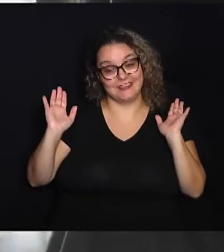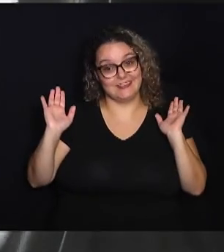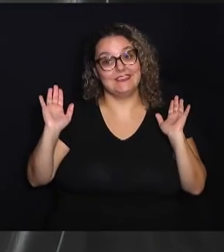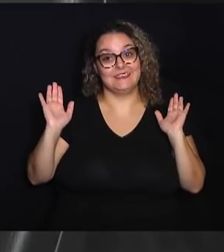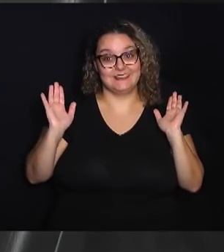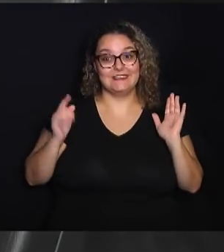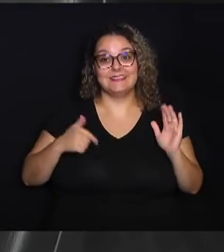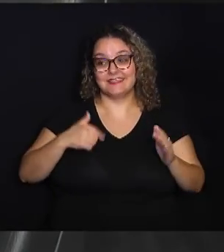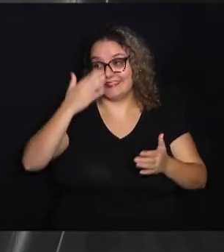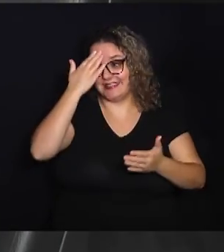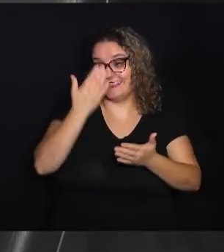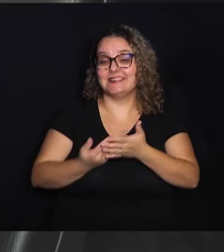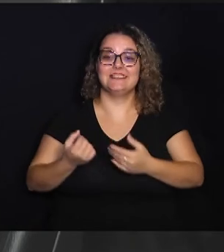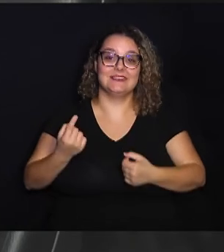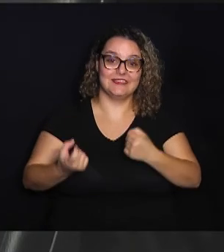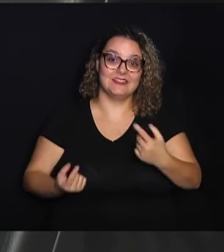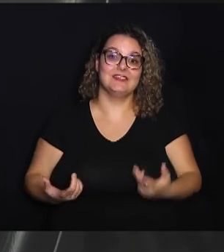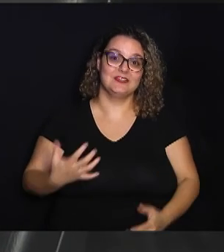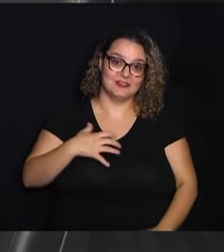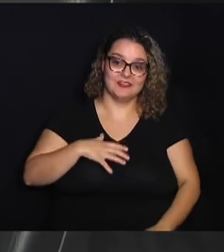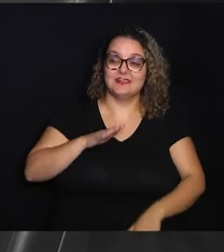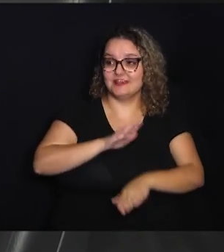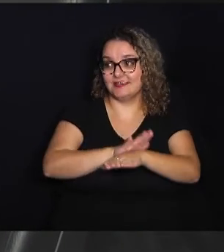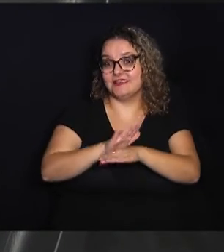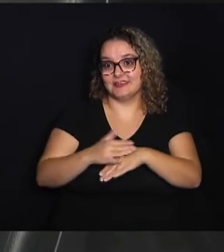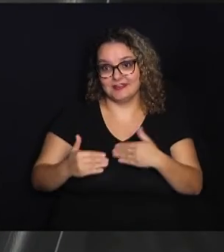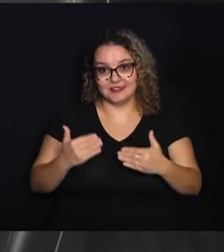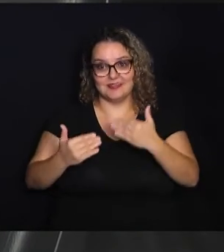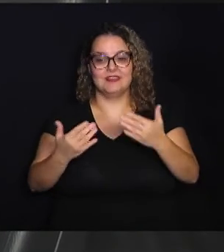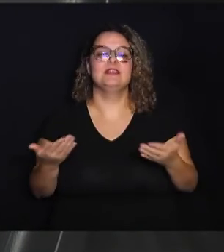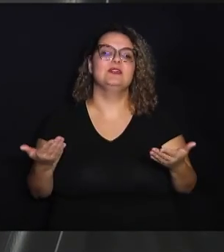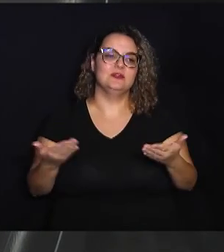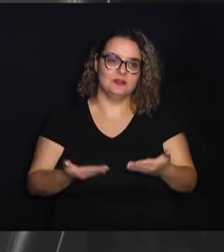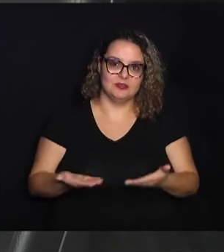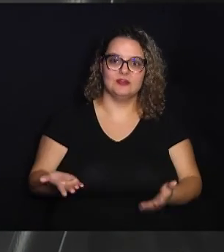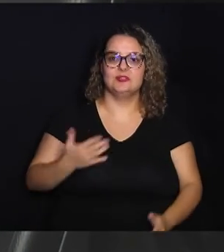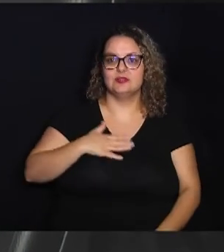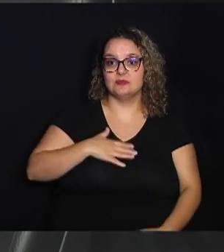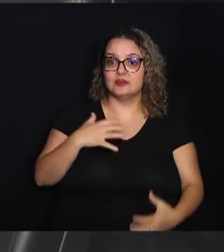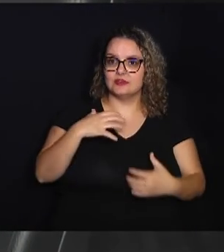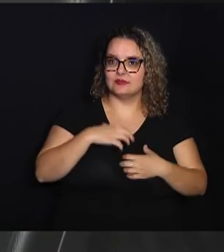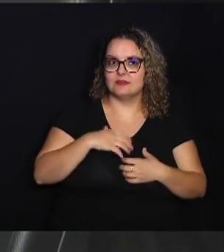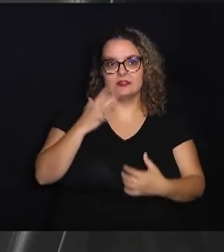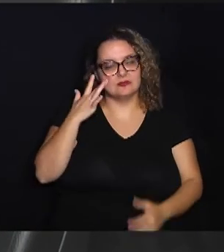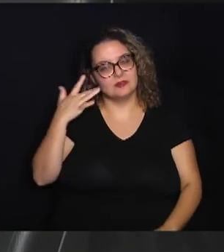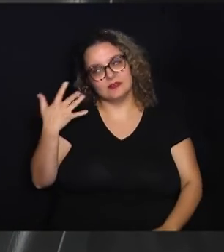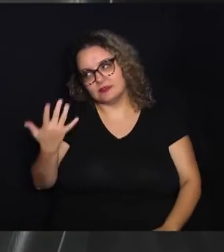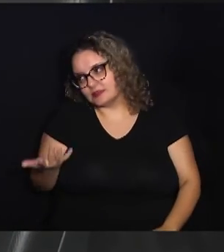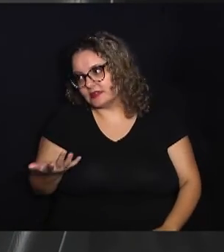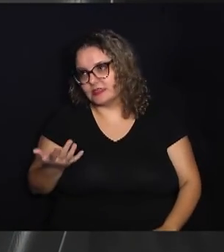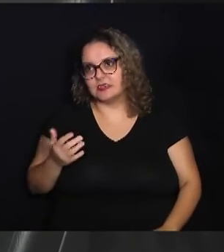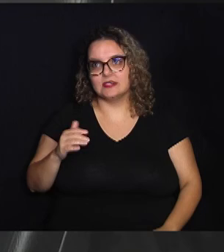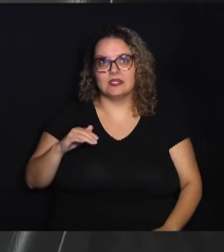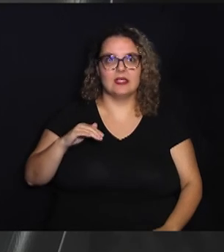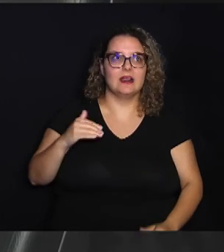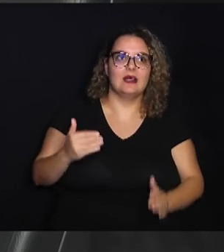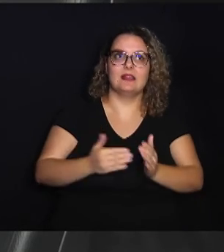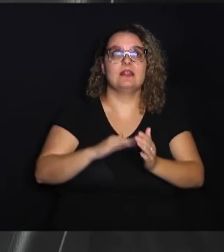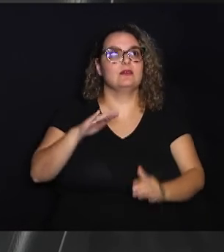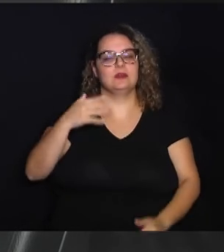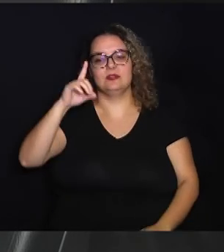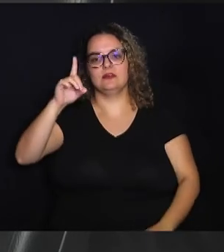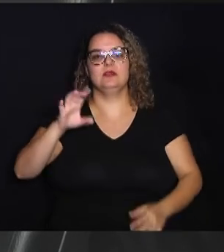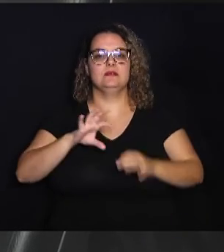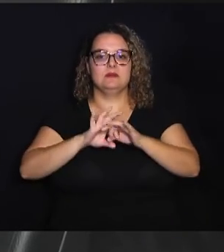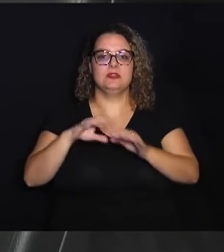que de alguma maneira a gente está ajudando e está colaborando. Então hoje, o meu sentimento, eu não sei até quando Deus vai permitir que a gente continue,